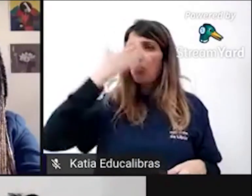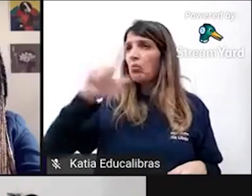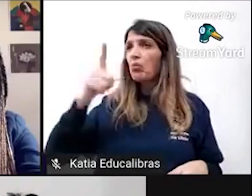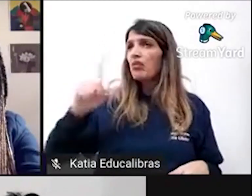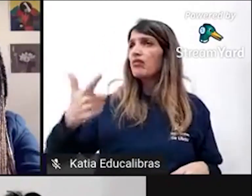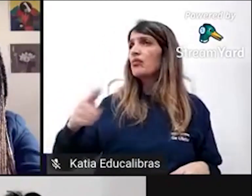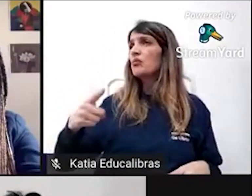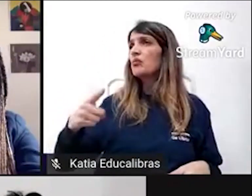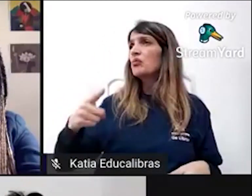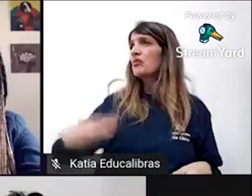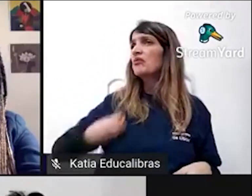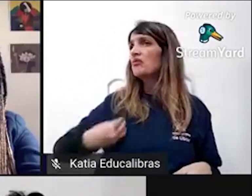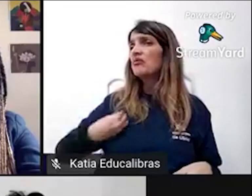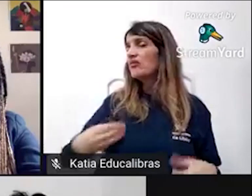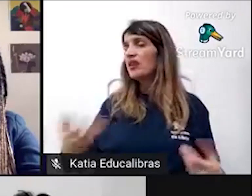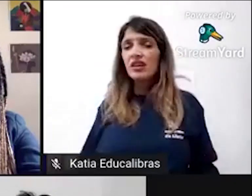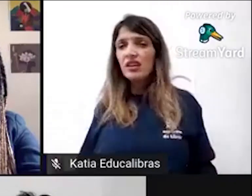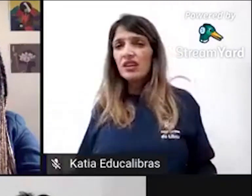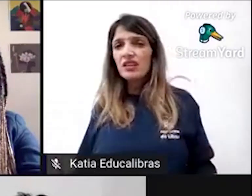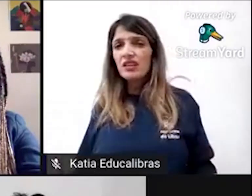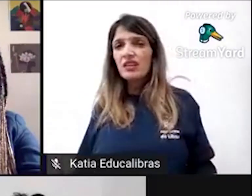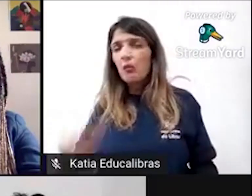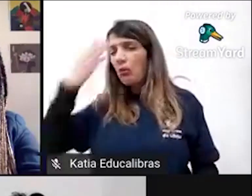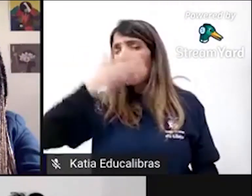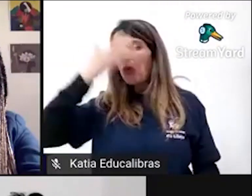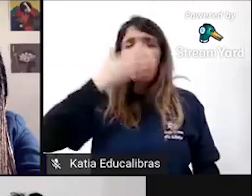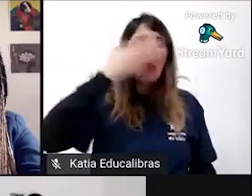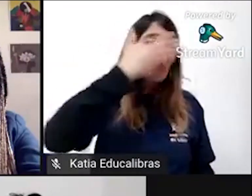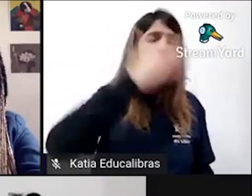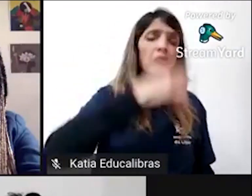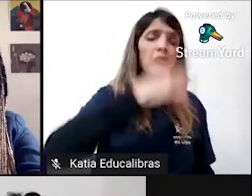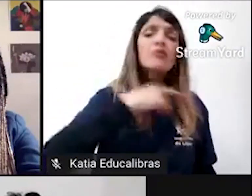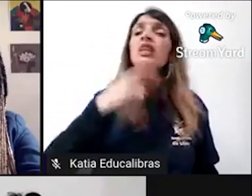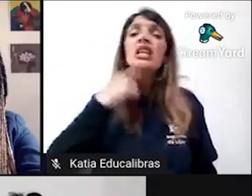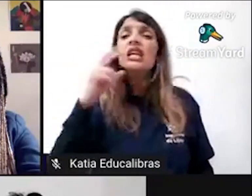precisa, como participante da sociedade,